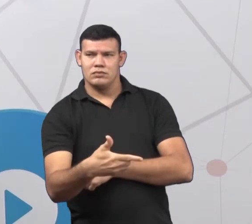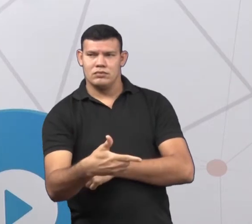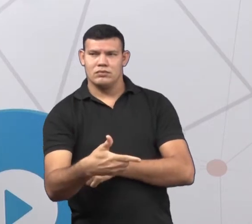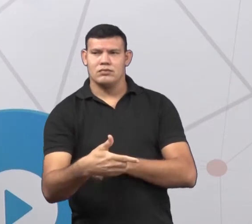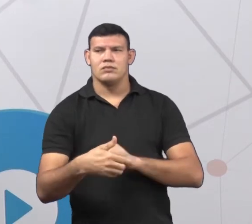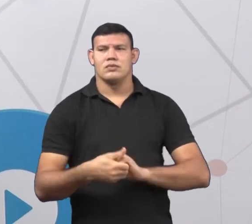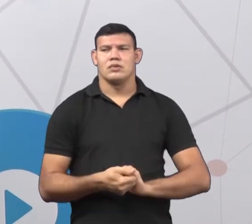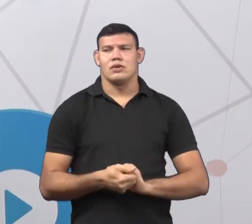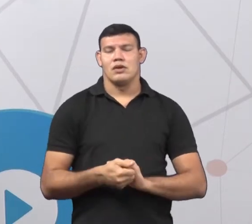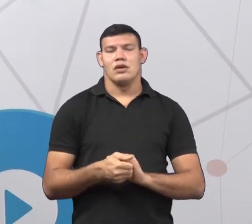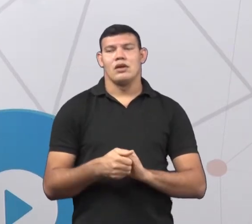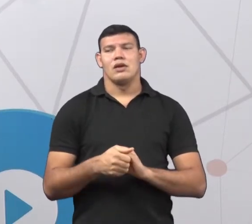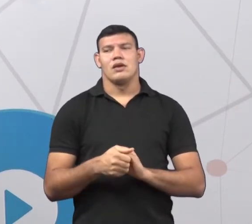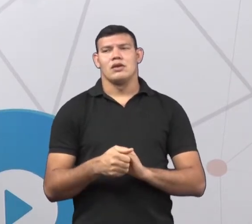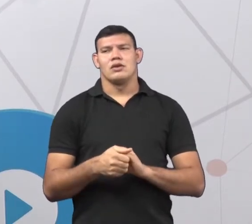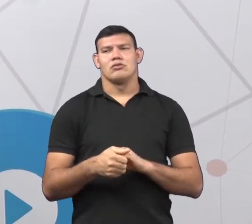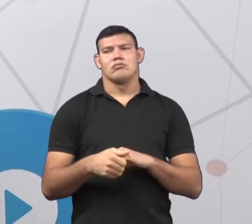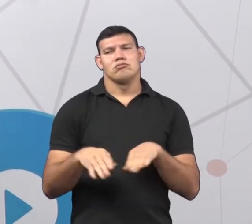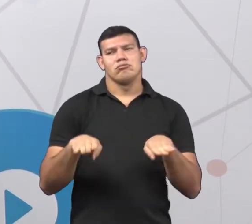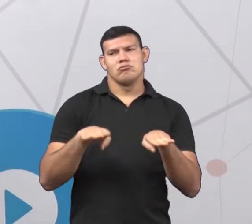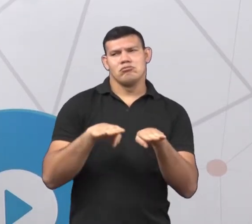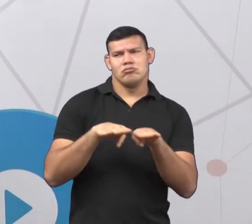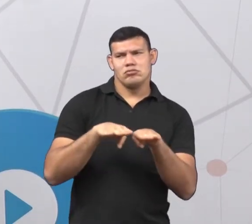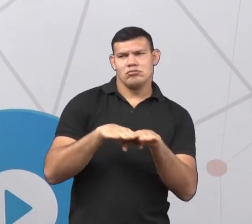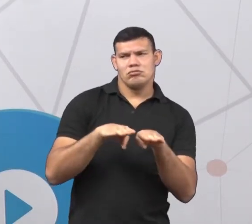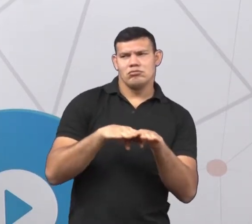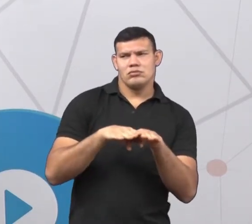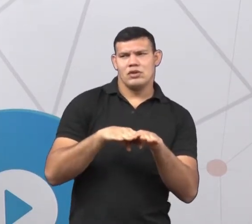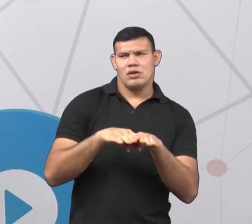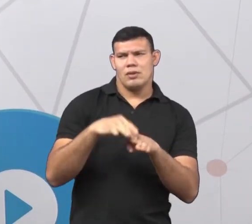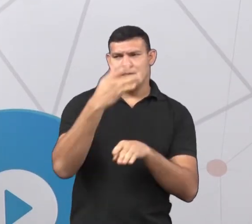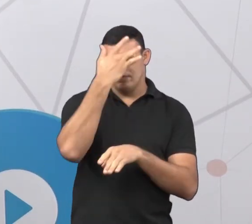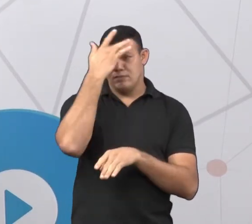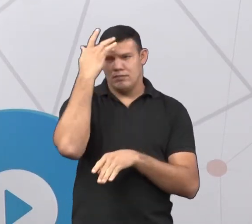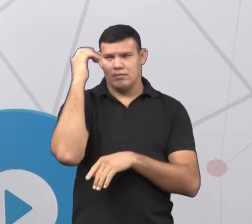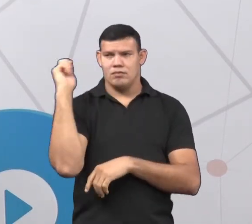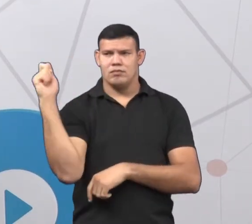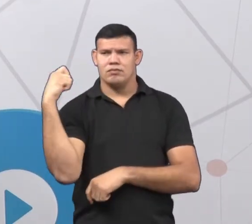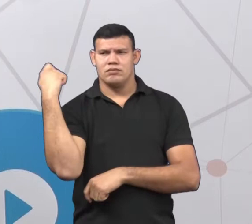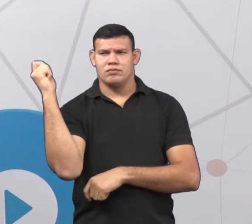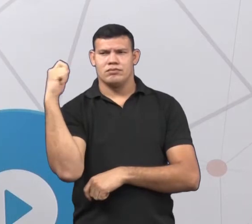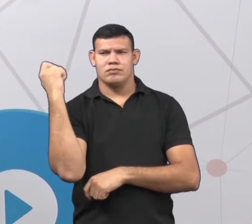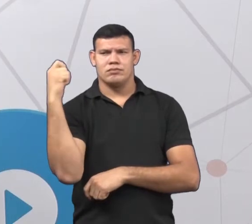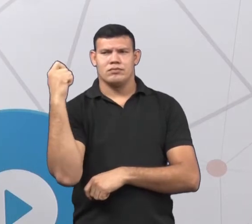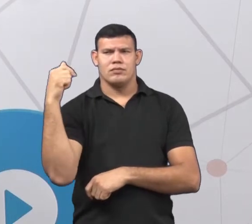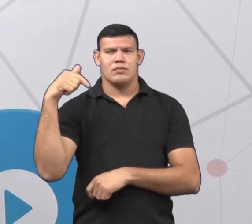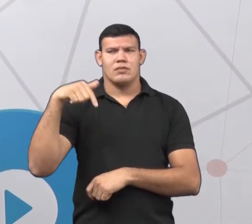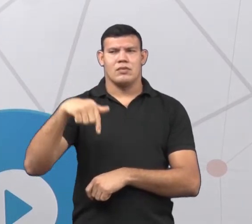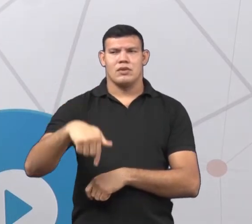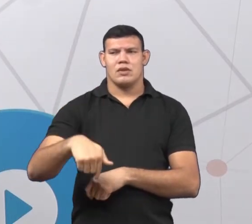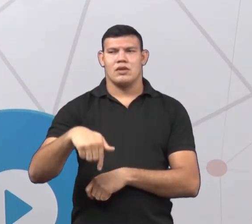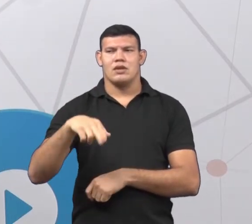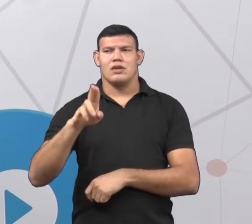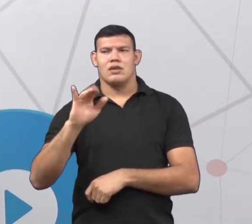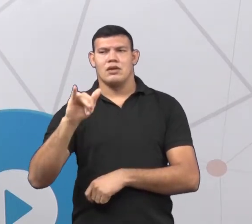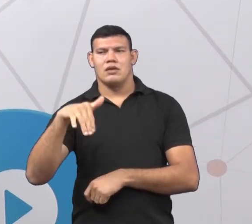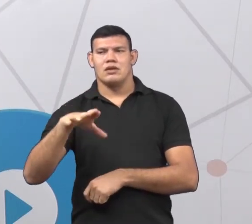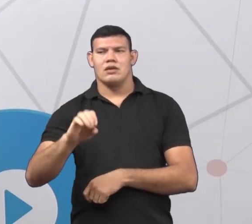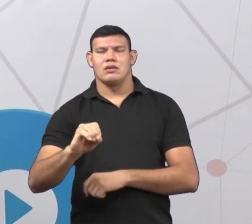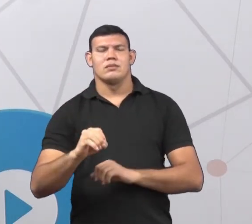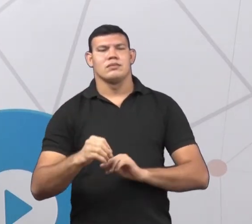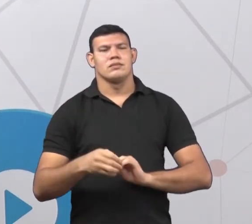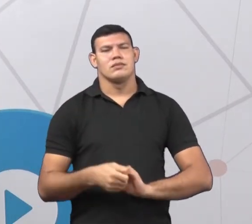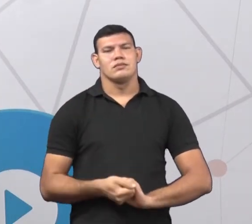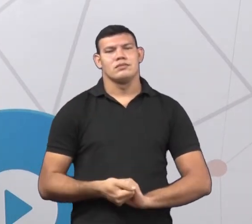botei essa curtíssima história dela para que vocês possam conhecer. Muitas vezes você vê o personagem, mas não sabe de onde ele